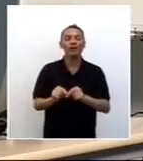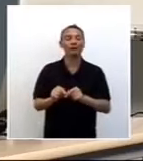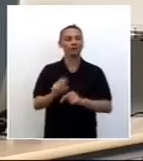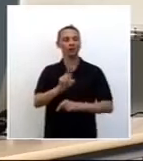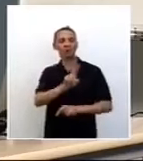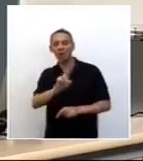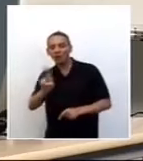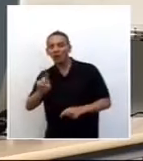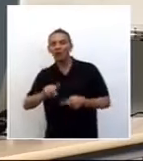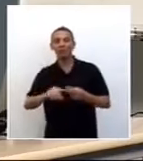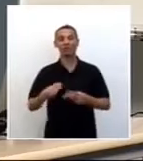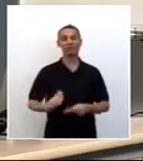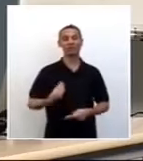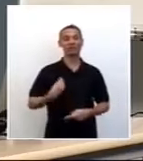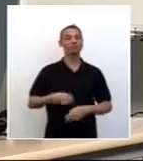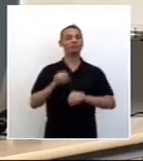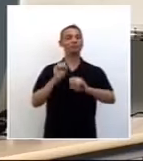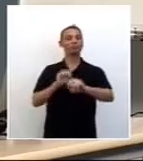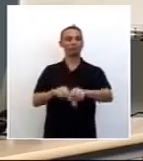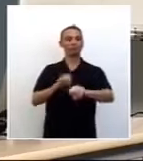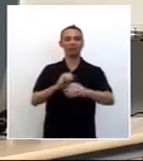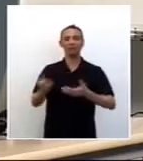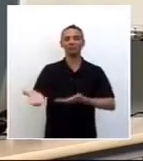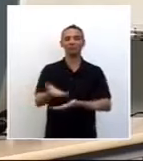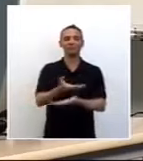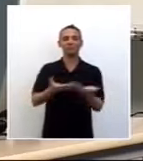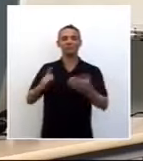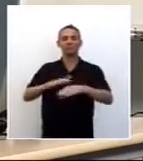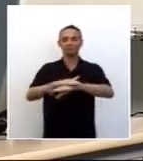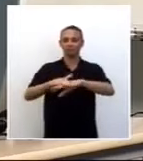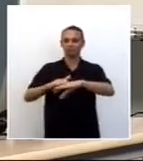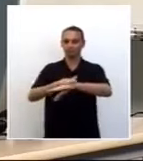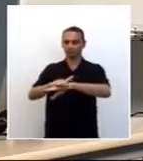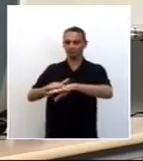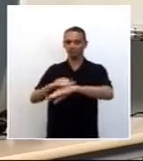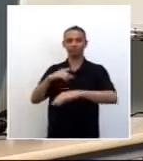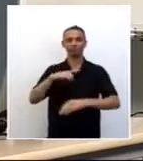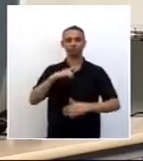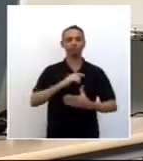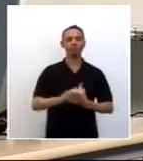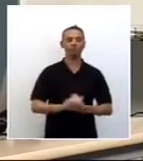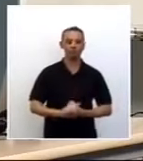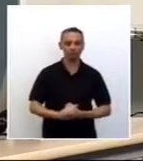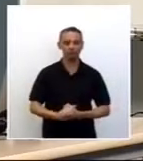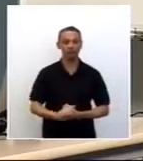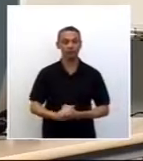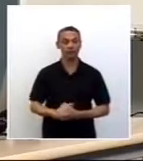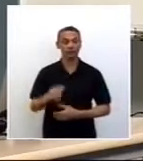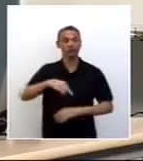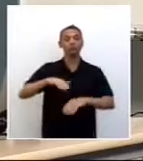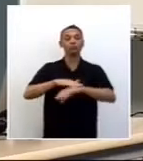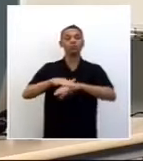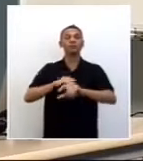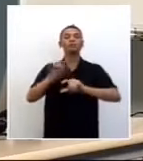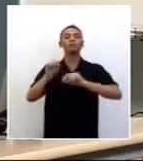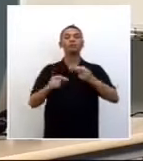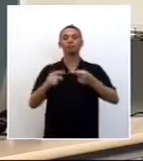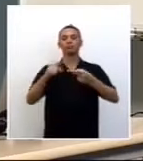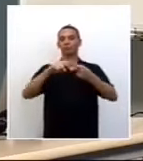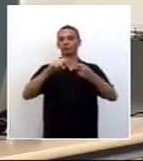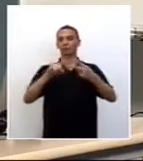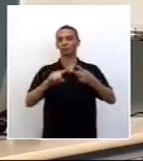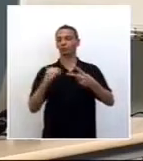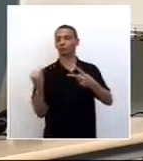seus nomes participaram da aula e fizeram interação e na nossa conversa Duas